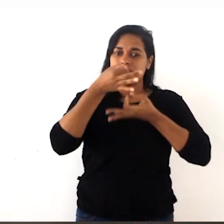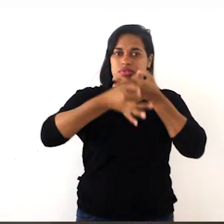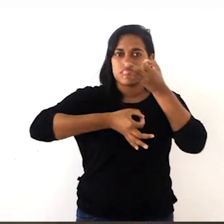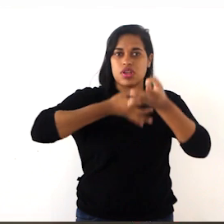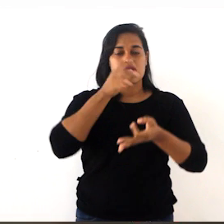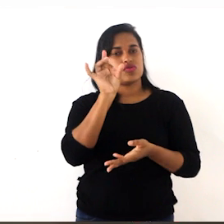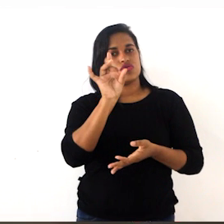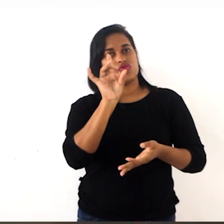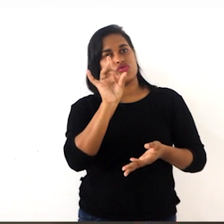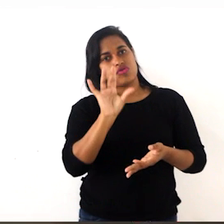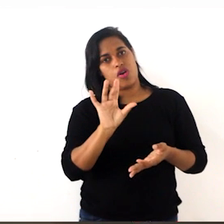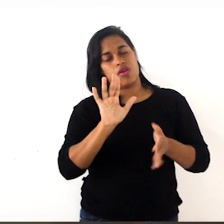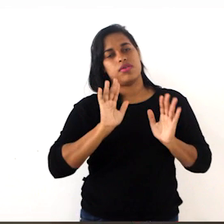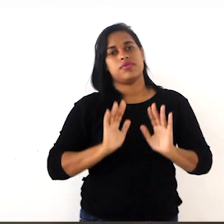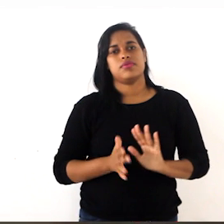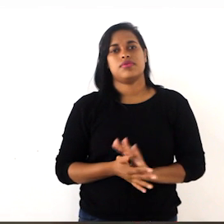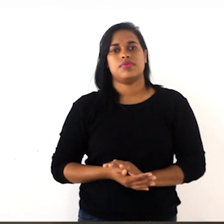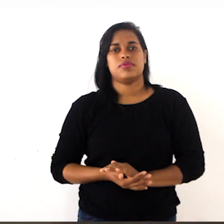só colocar